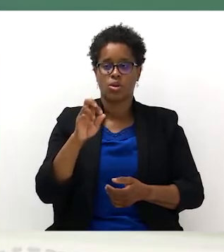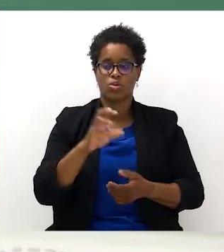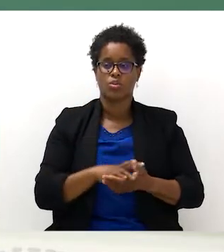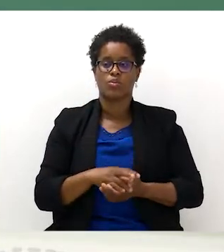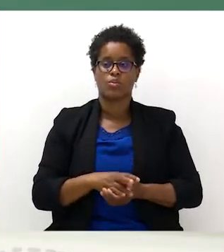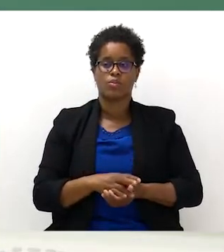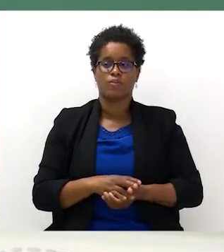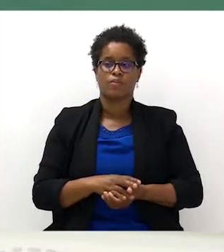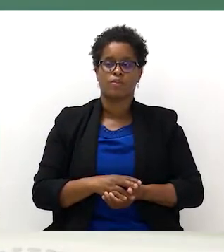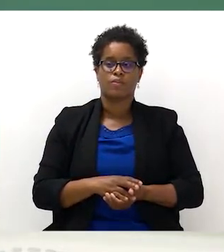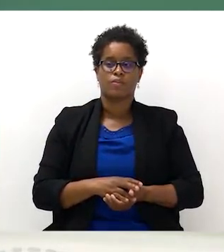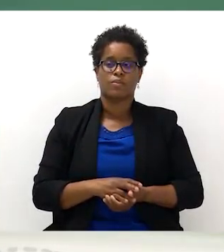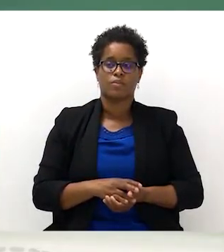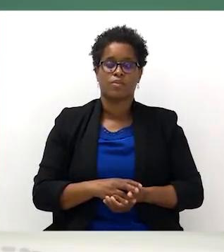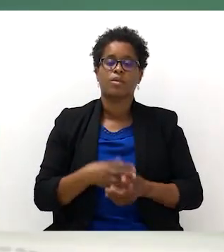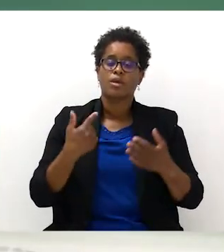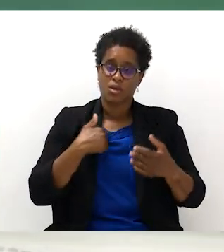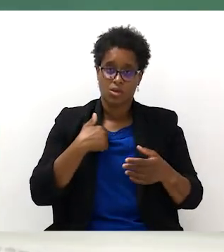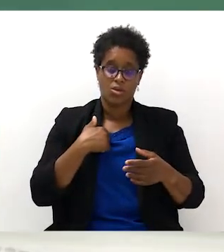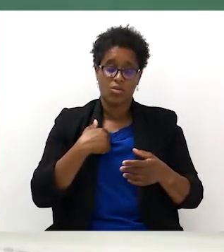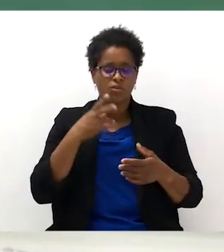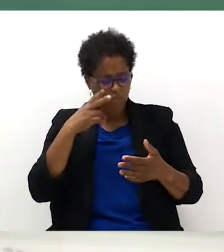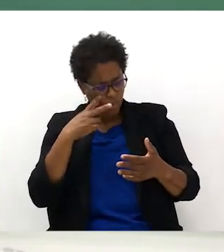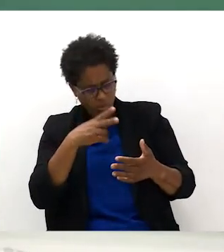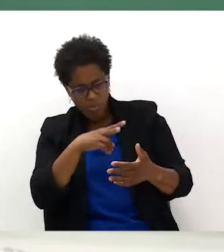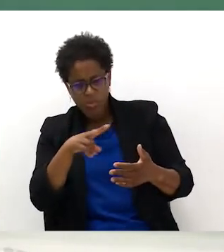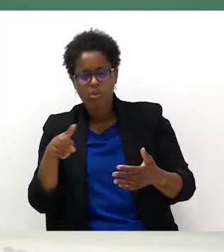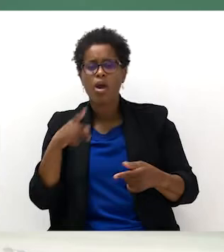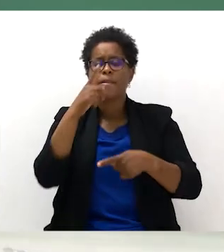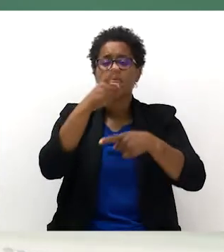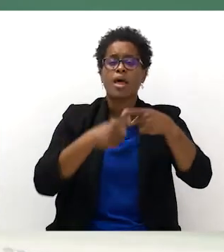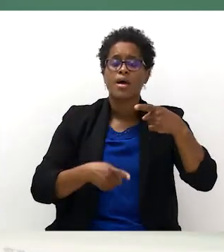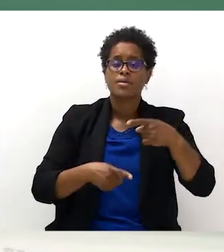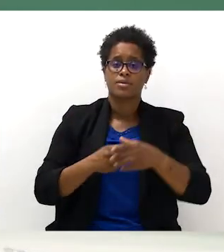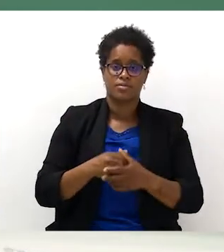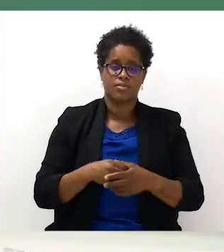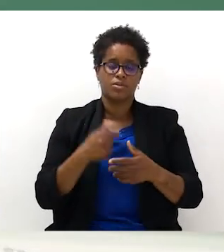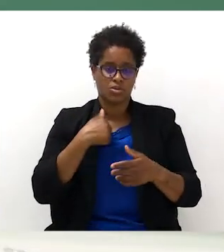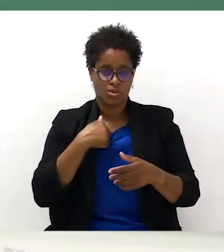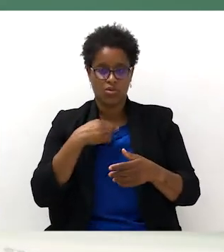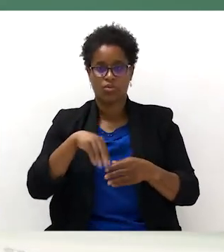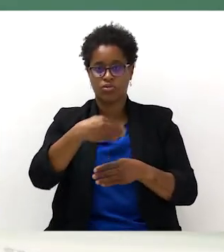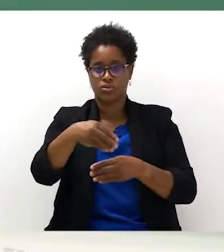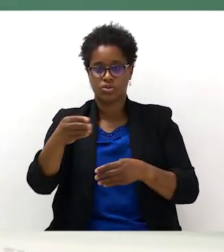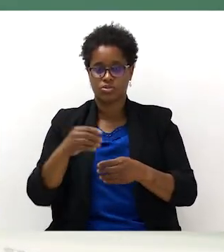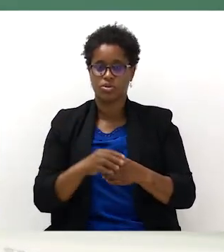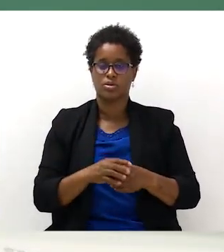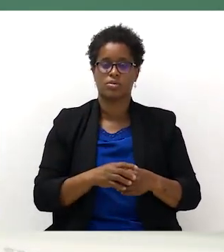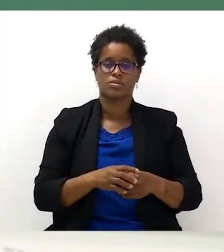8. Eu vou procurar a metade. Então, eu vou distribuir